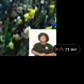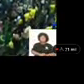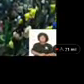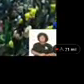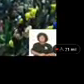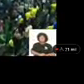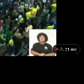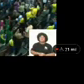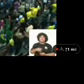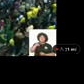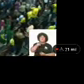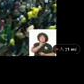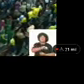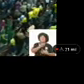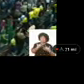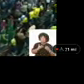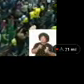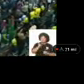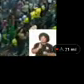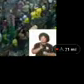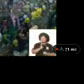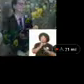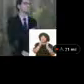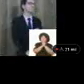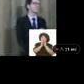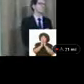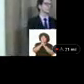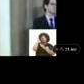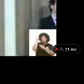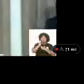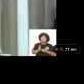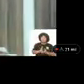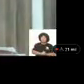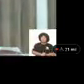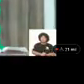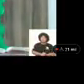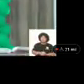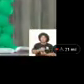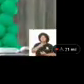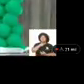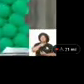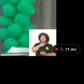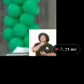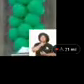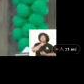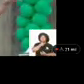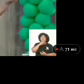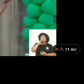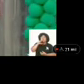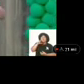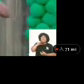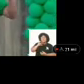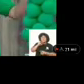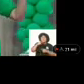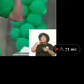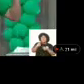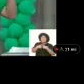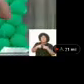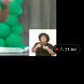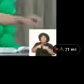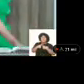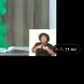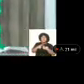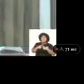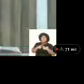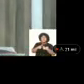Nós vamos continuar orando por ela, a voz rouca, porque nós montamos uma torre de oração de quarta